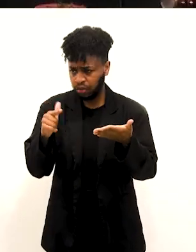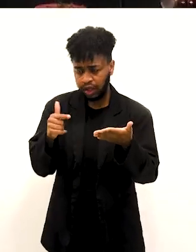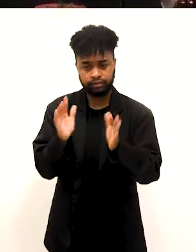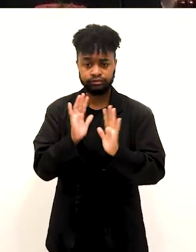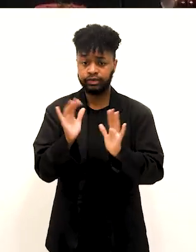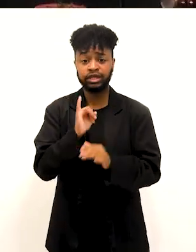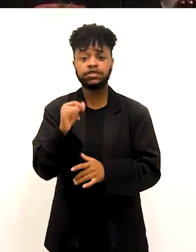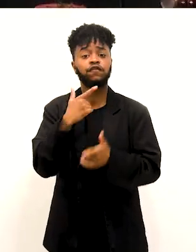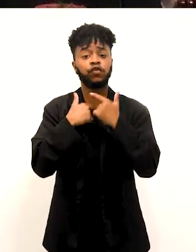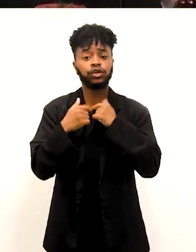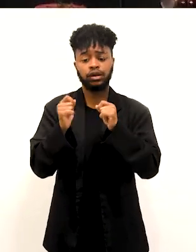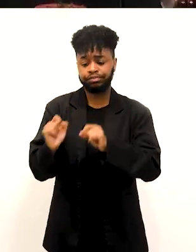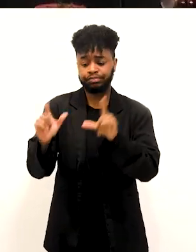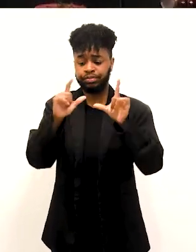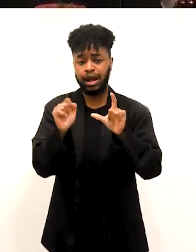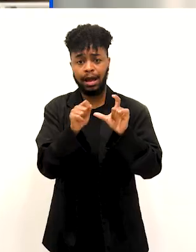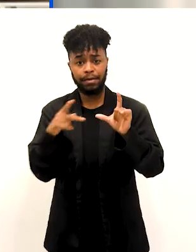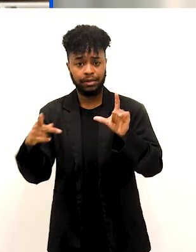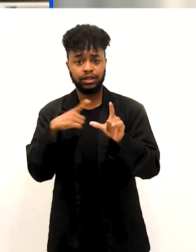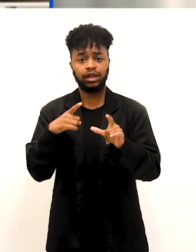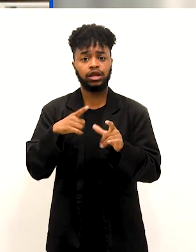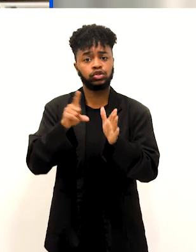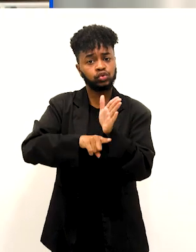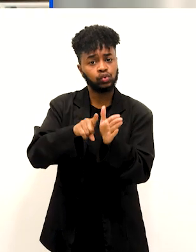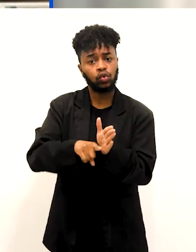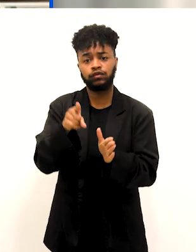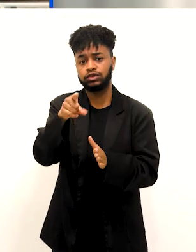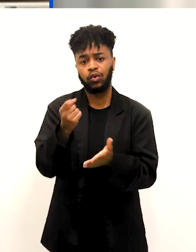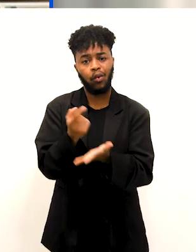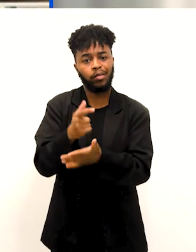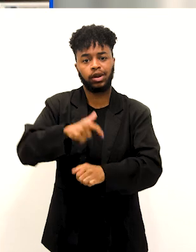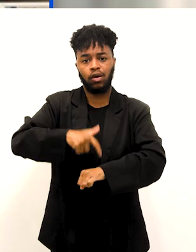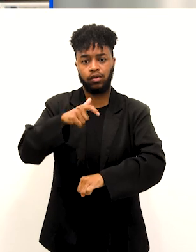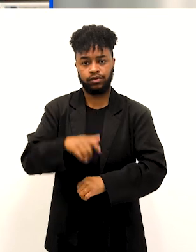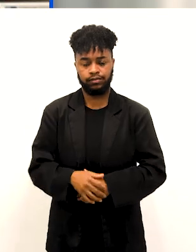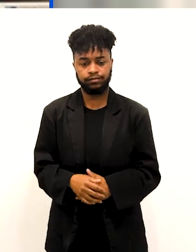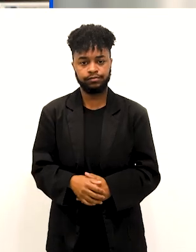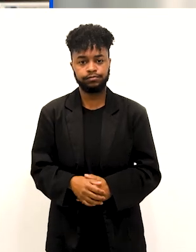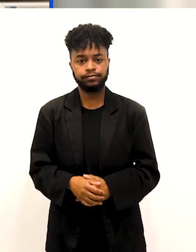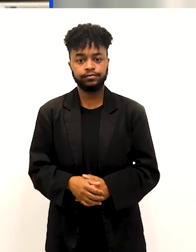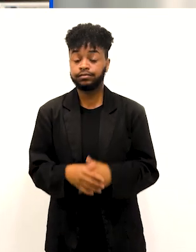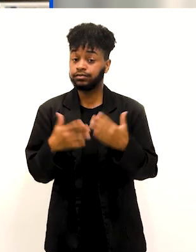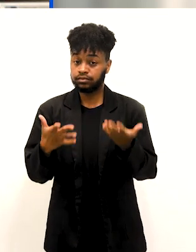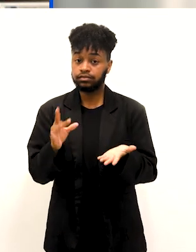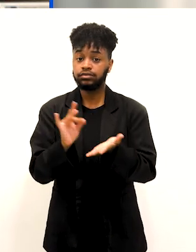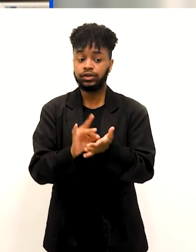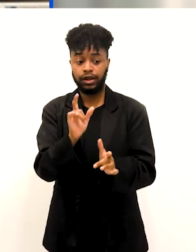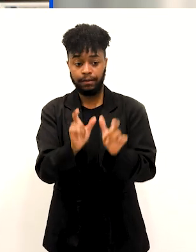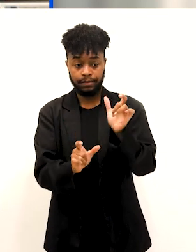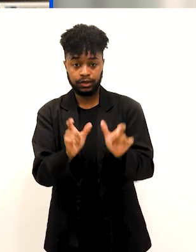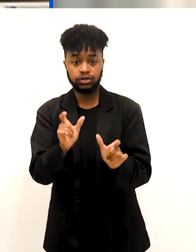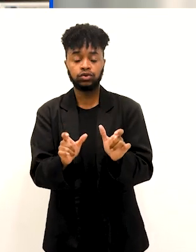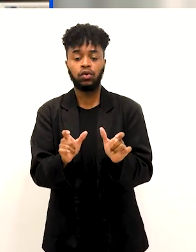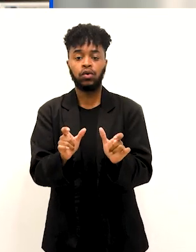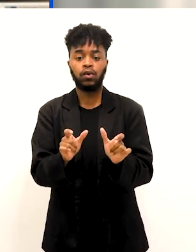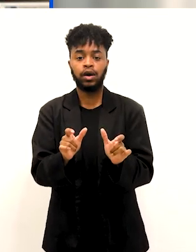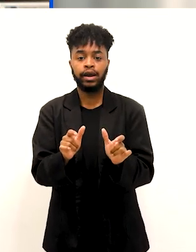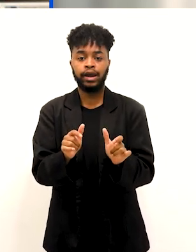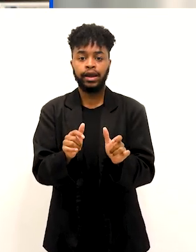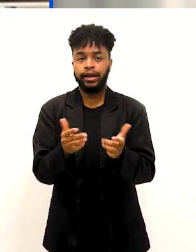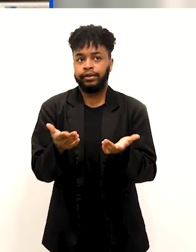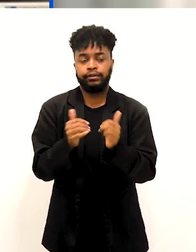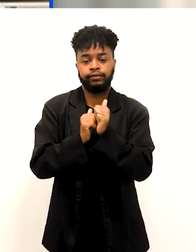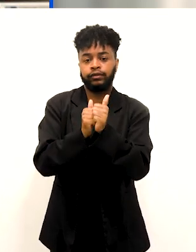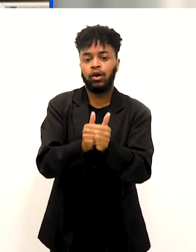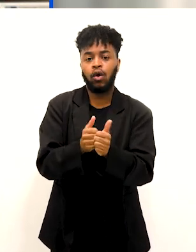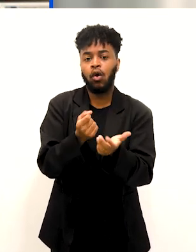dinheiro. Deu vontade, você abre o aplicativo, tá lá, tem um cupom de oferta, você faz essa compra. Então, isso faz com que as pessoas tenham uma tendência ao